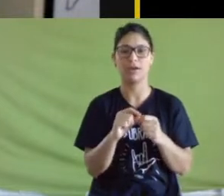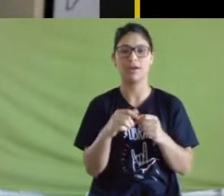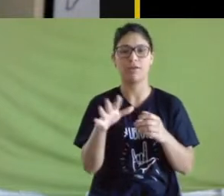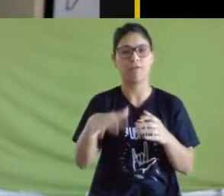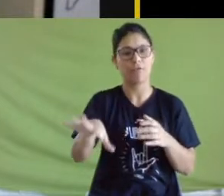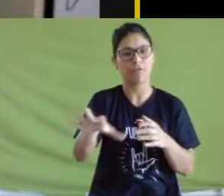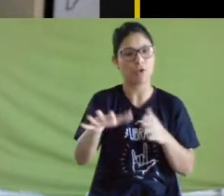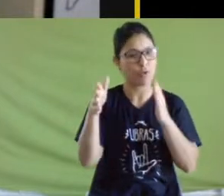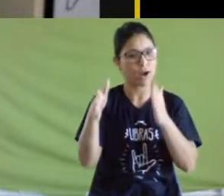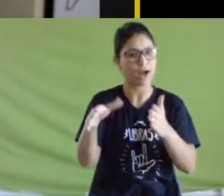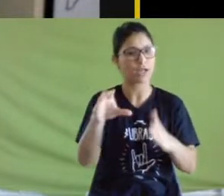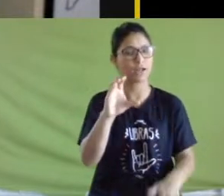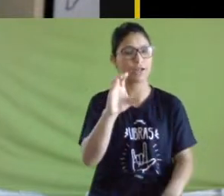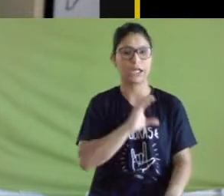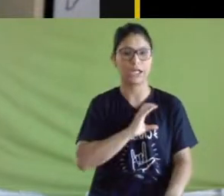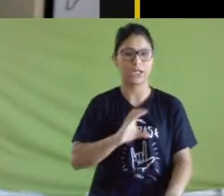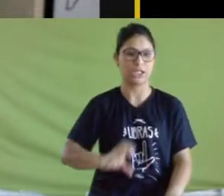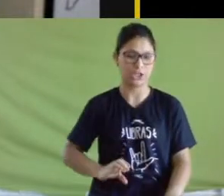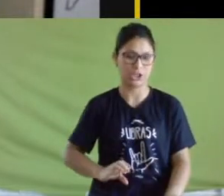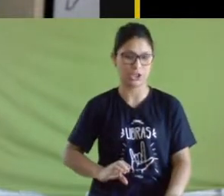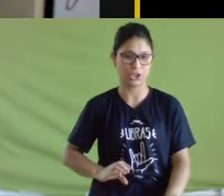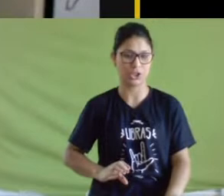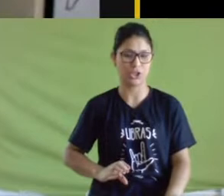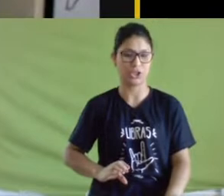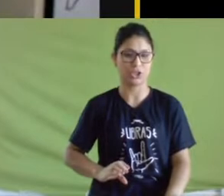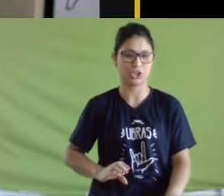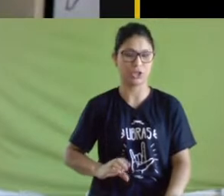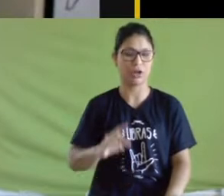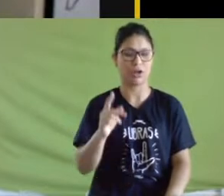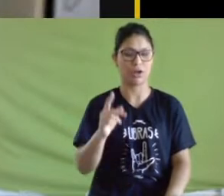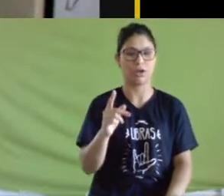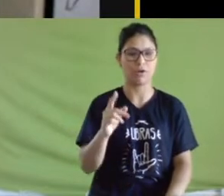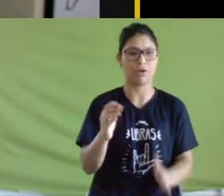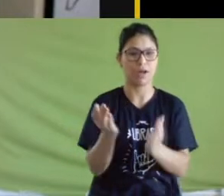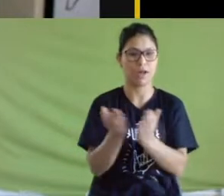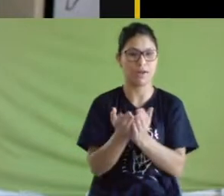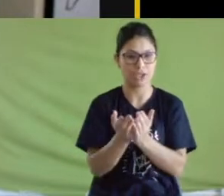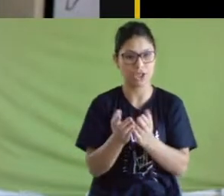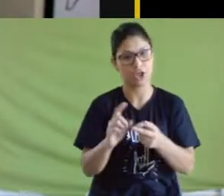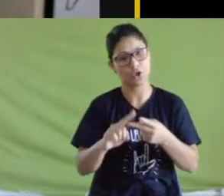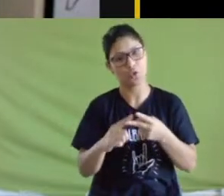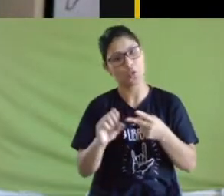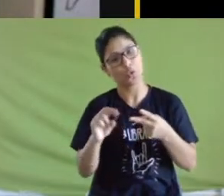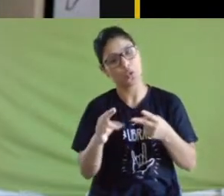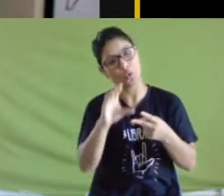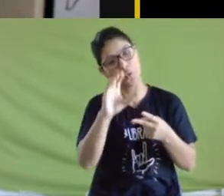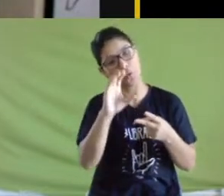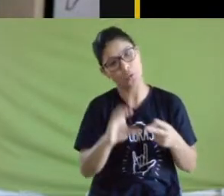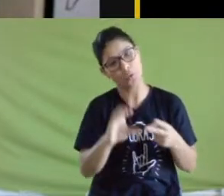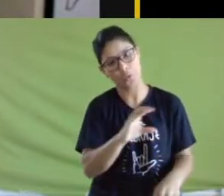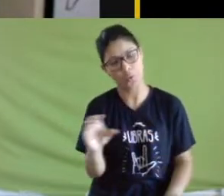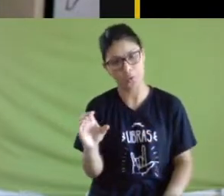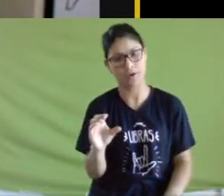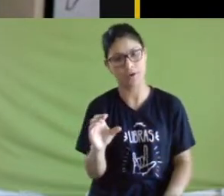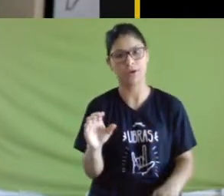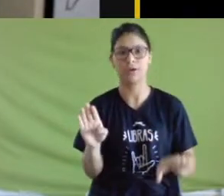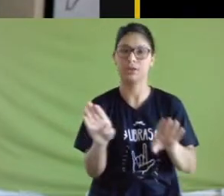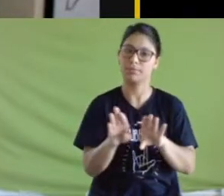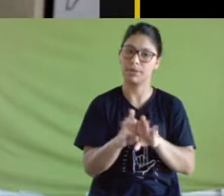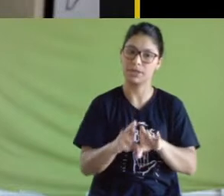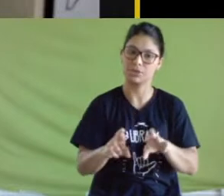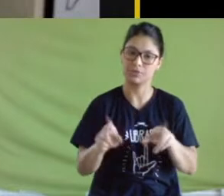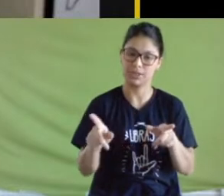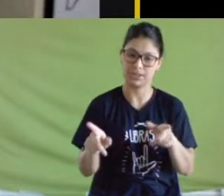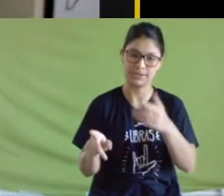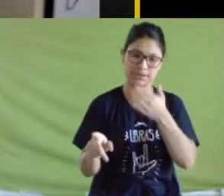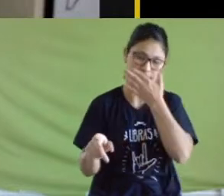cristianismo. Se é um cristão protestante ou se é um cristão católico, porque isso também dá diferença. Não sei